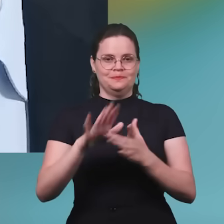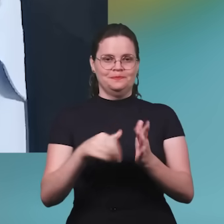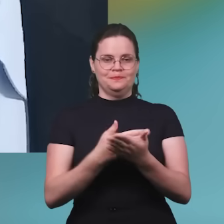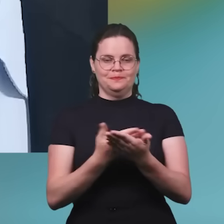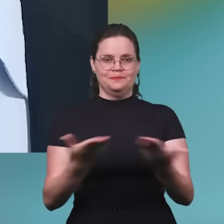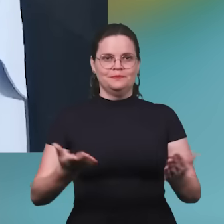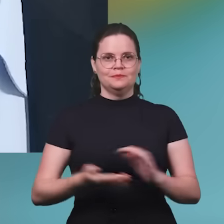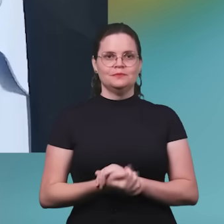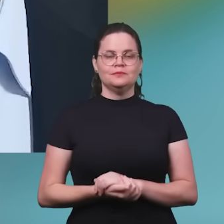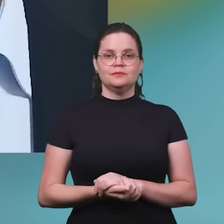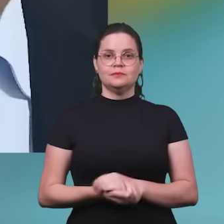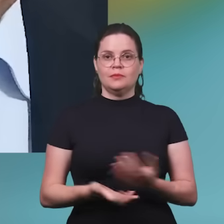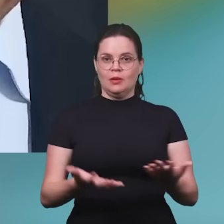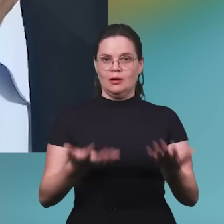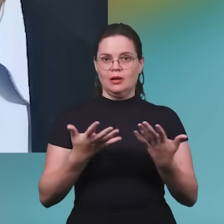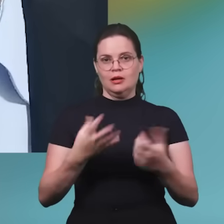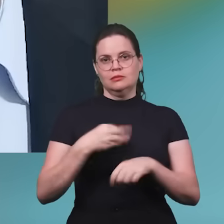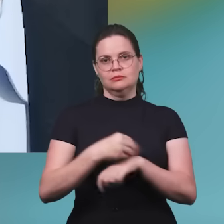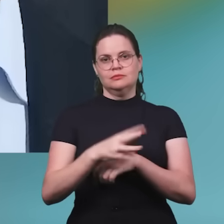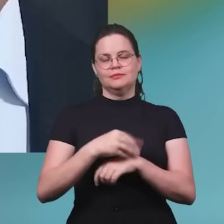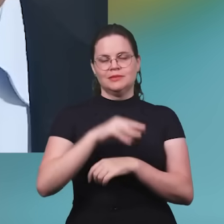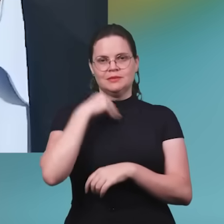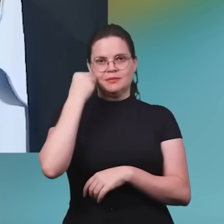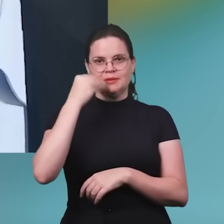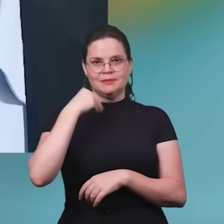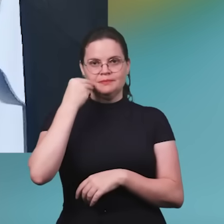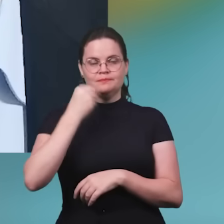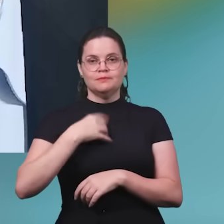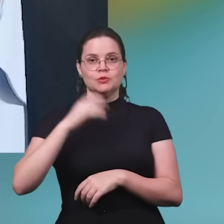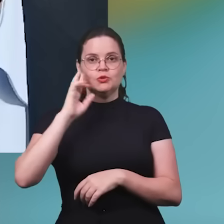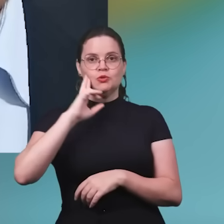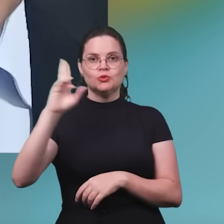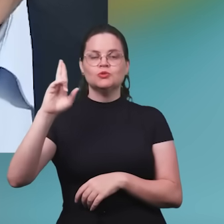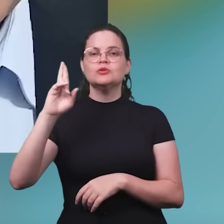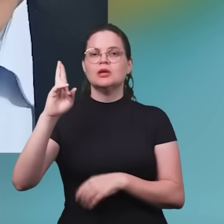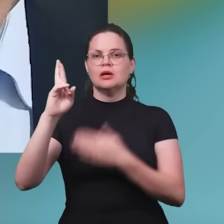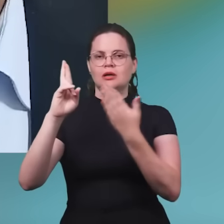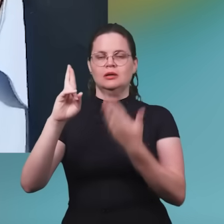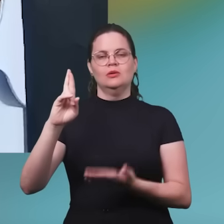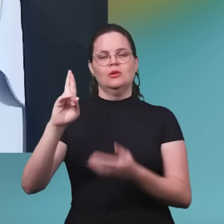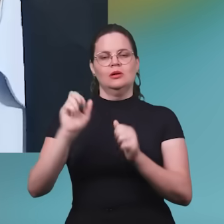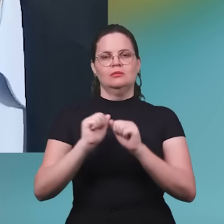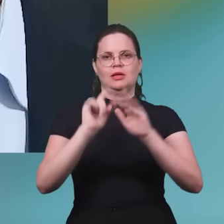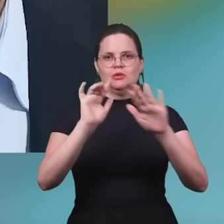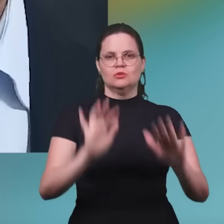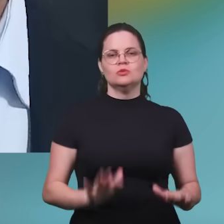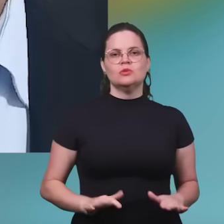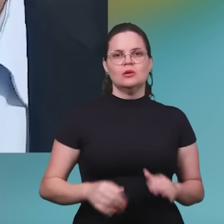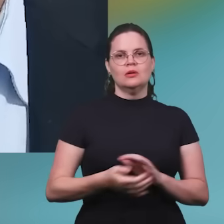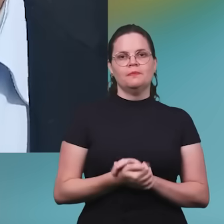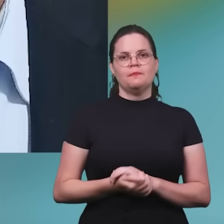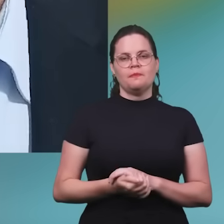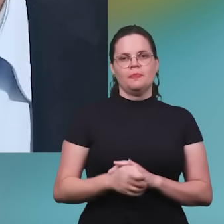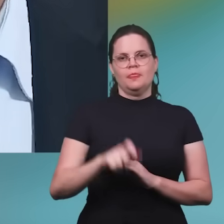irmãos, gostaríamos de compartilhar uma experiência que o Senhor nos concedeu em uma de nossas igrejas.